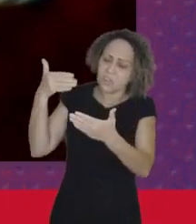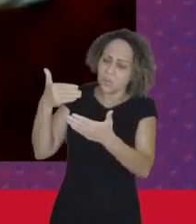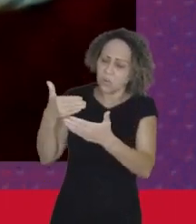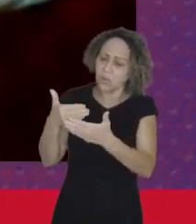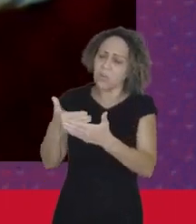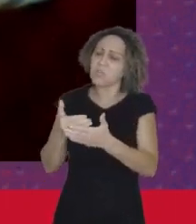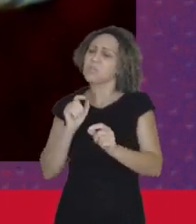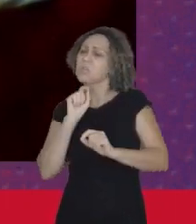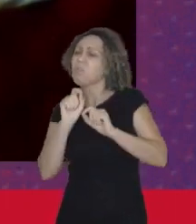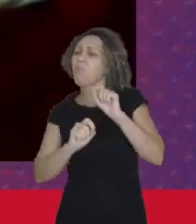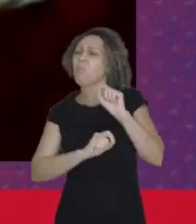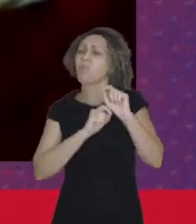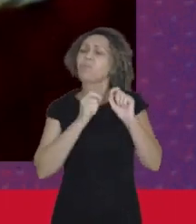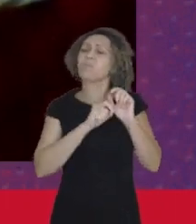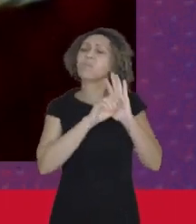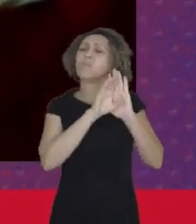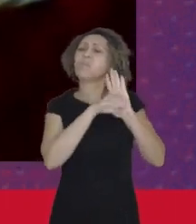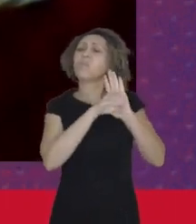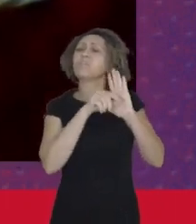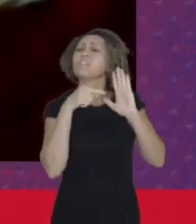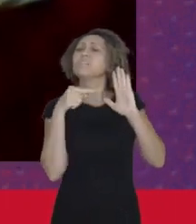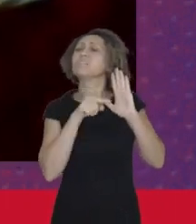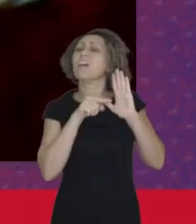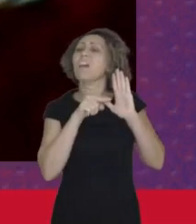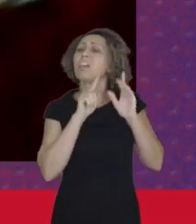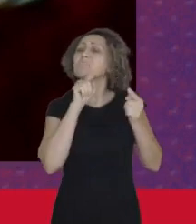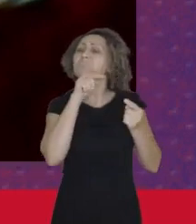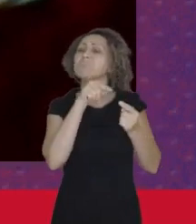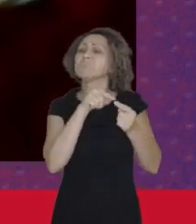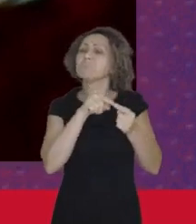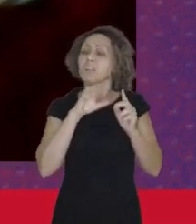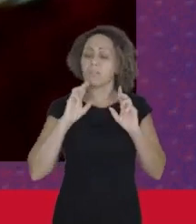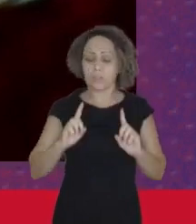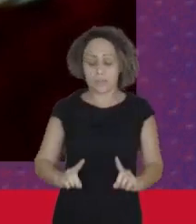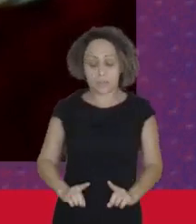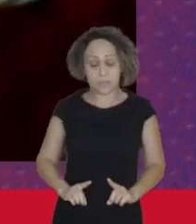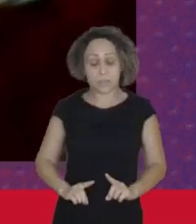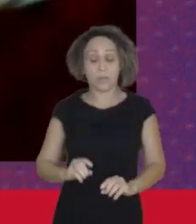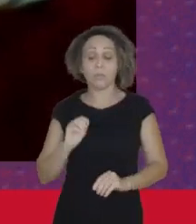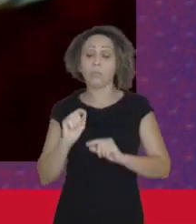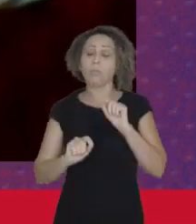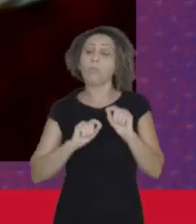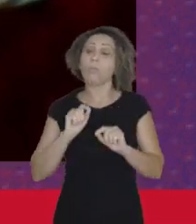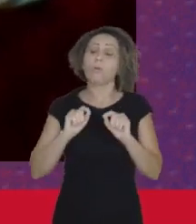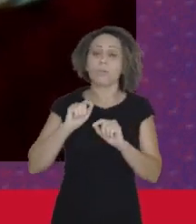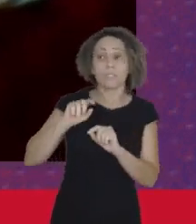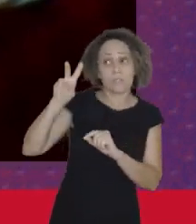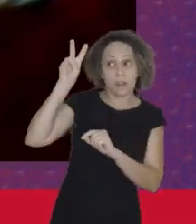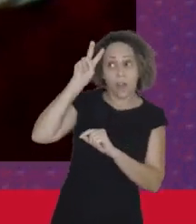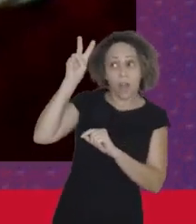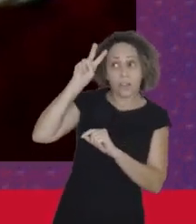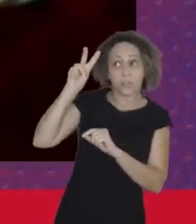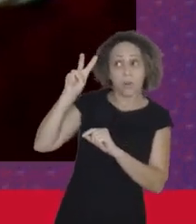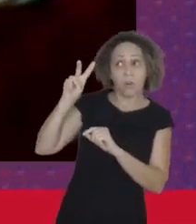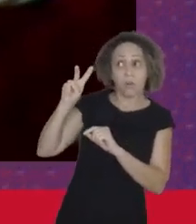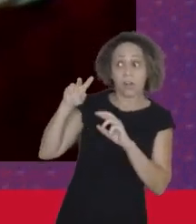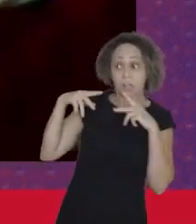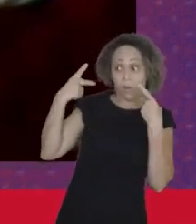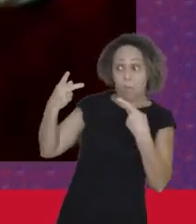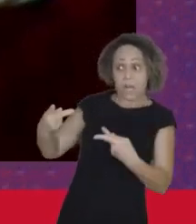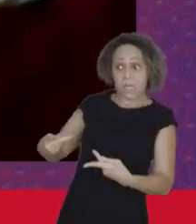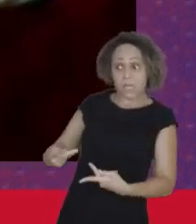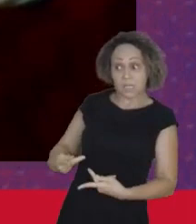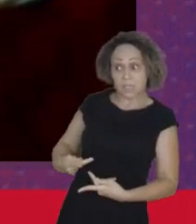deficiência. Por que isso? Porque a partir da história do que a humanidade